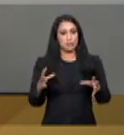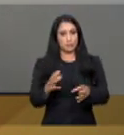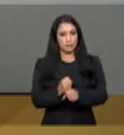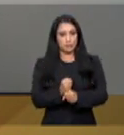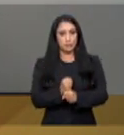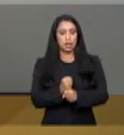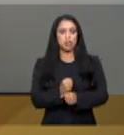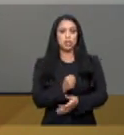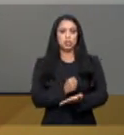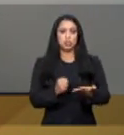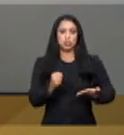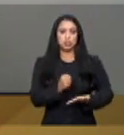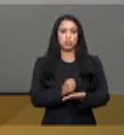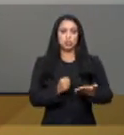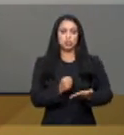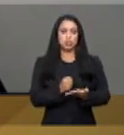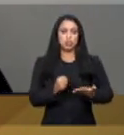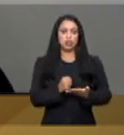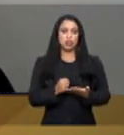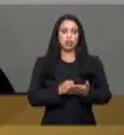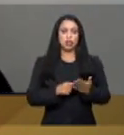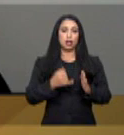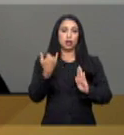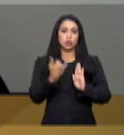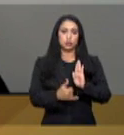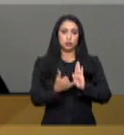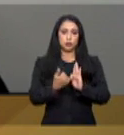do PIS e da COFINS